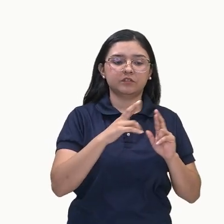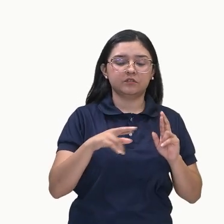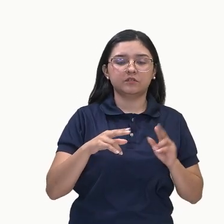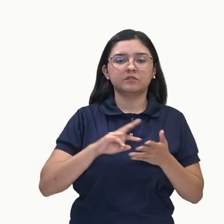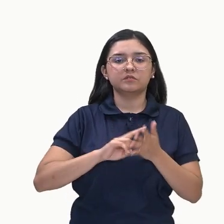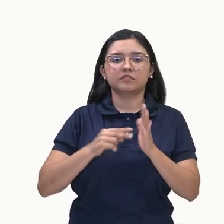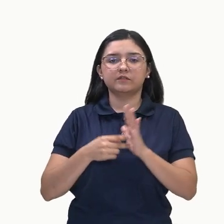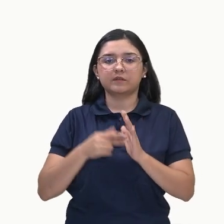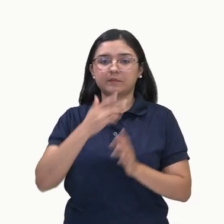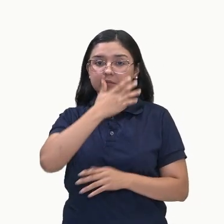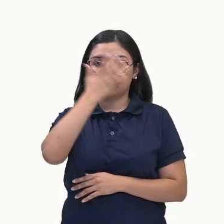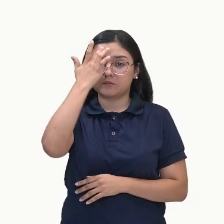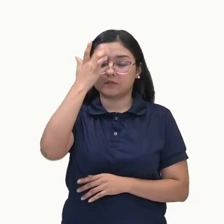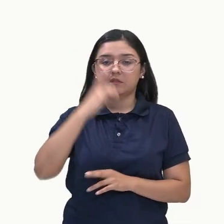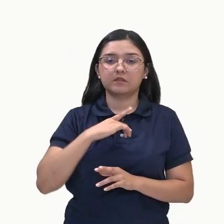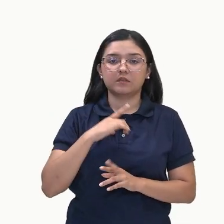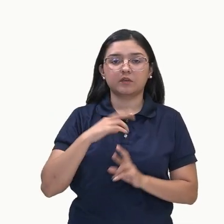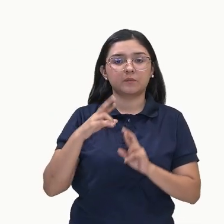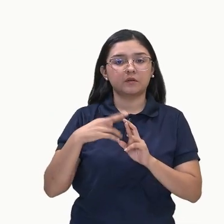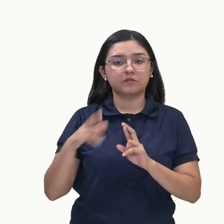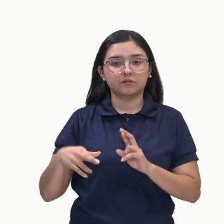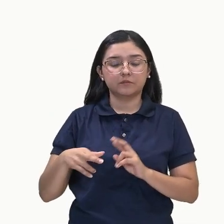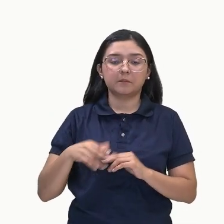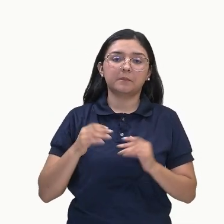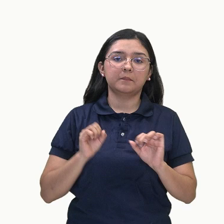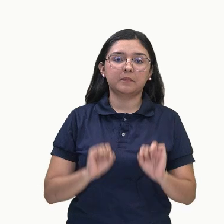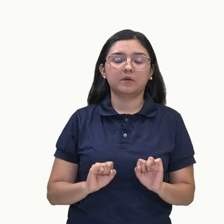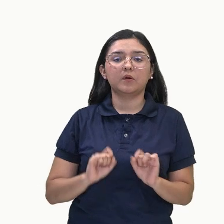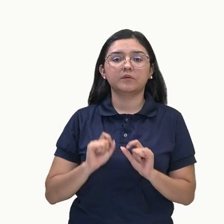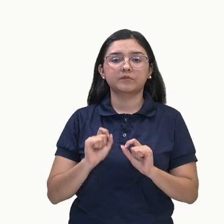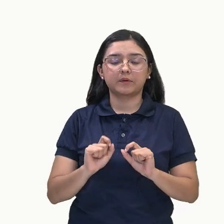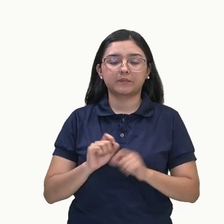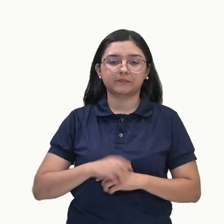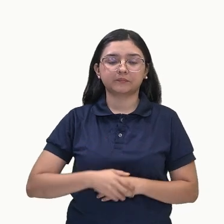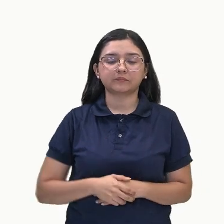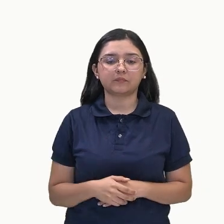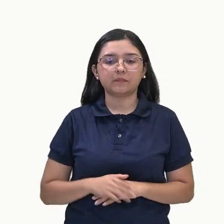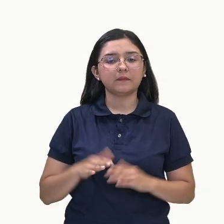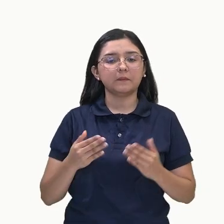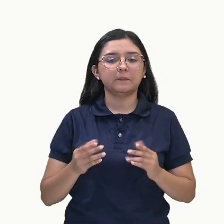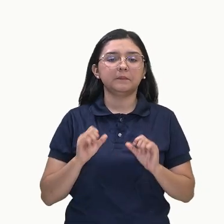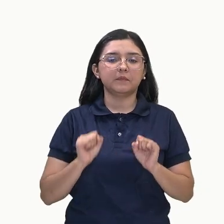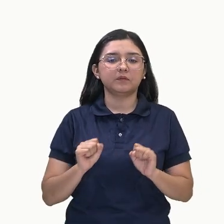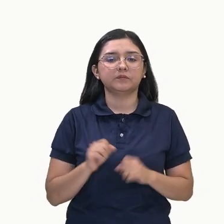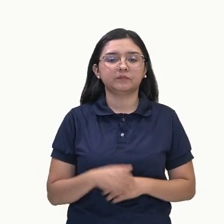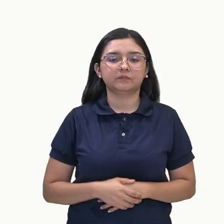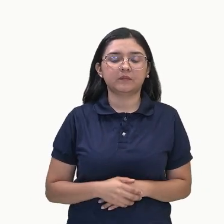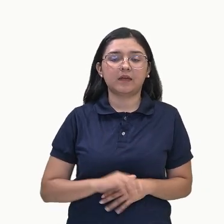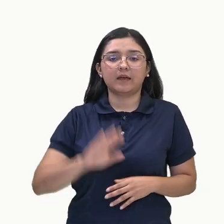uma religião, pode ser, né, a religiosidade, acreditar em